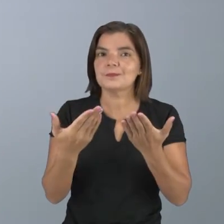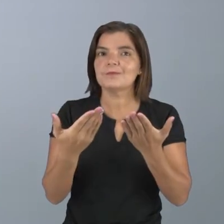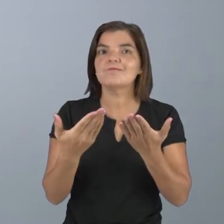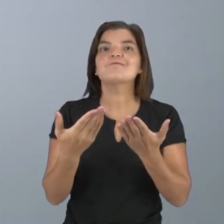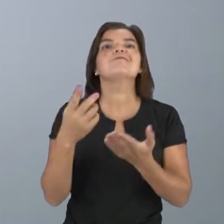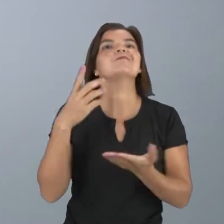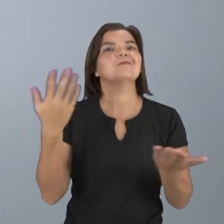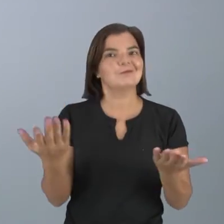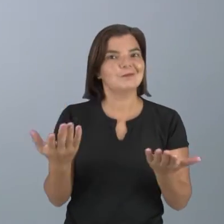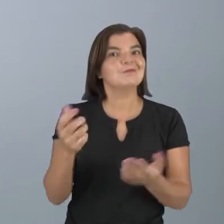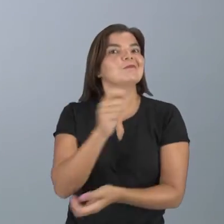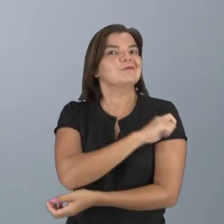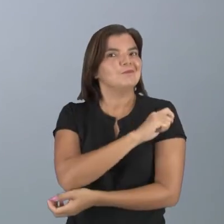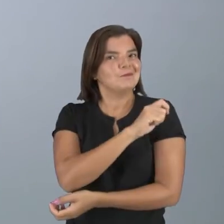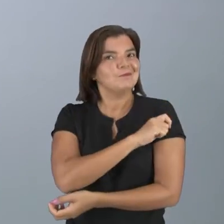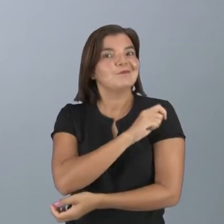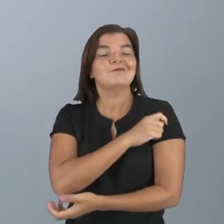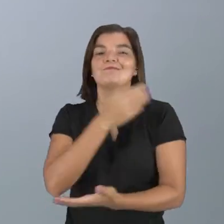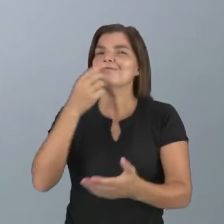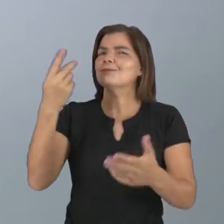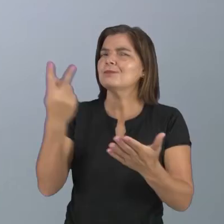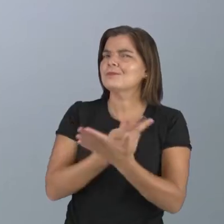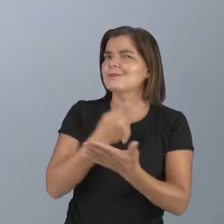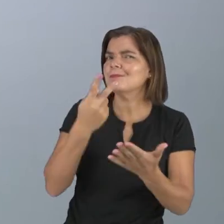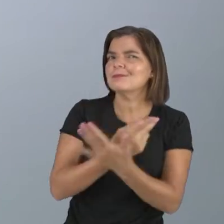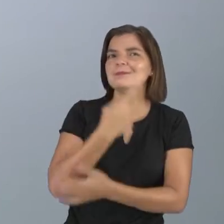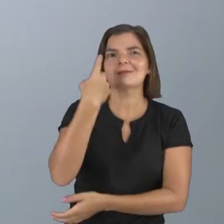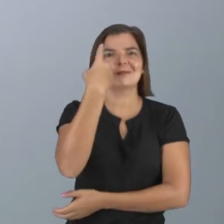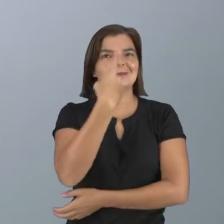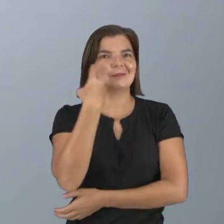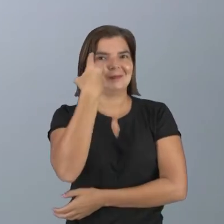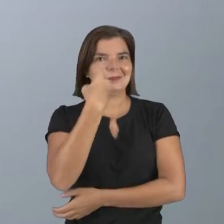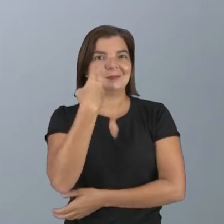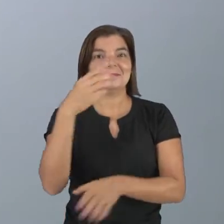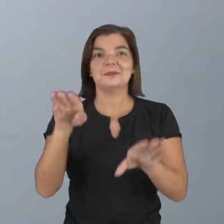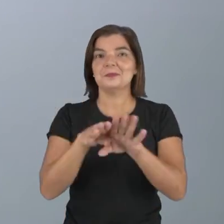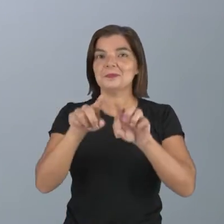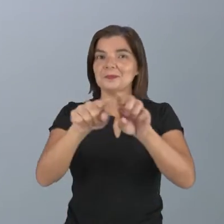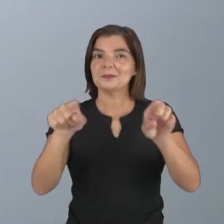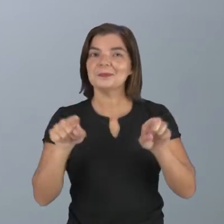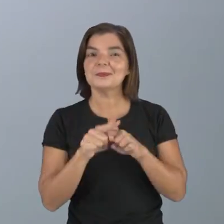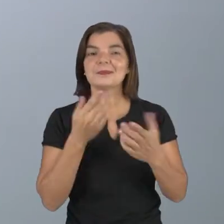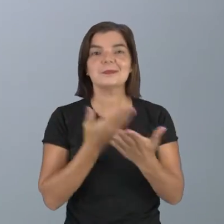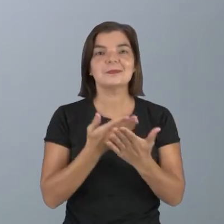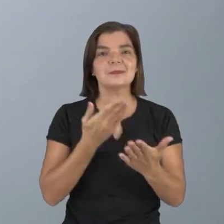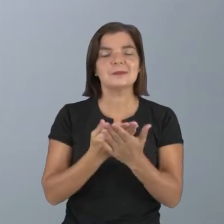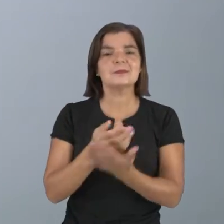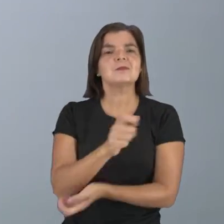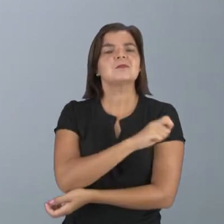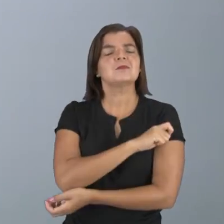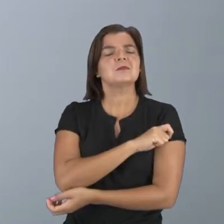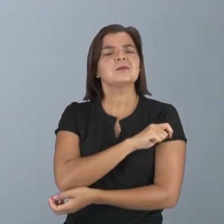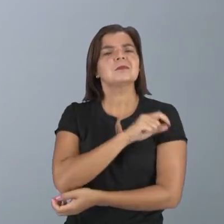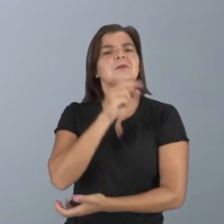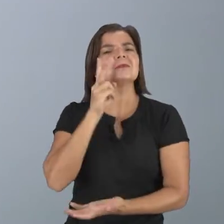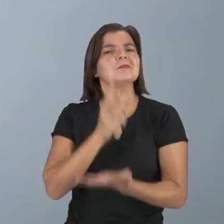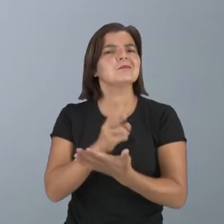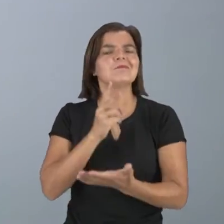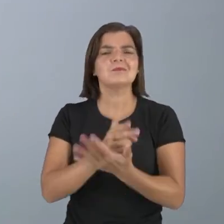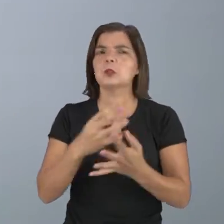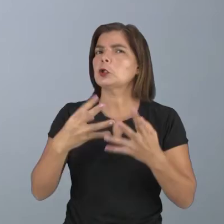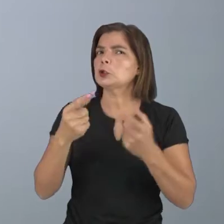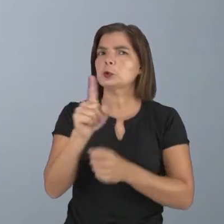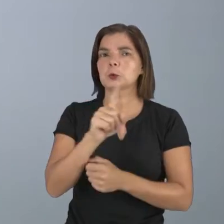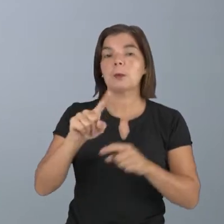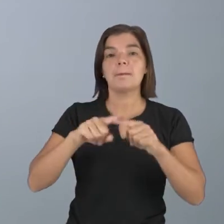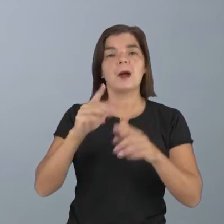que pega muito aluno em espanhol, certo? Quando nós estamos trabalhando lá na sala de aula, os alunos, geralmente, não vou dizer que são